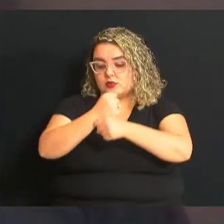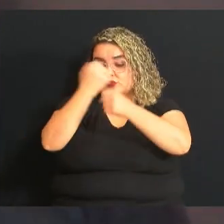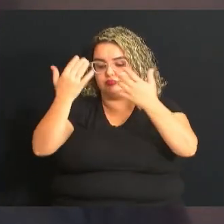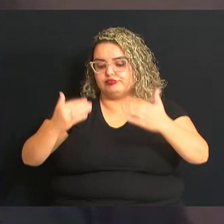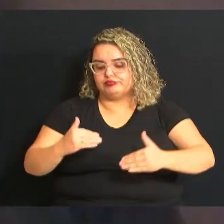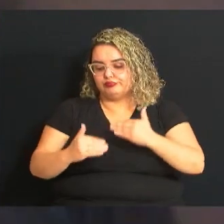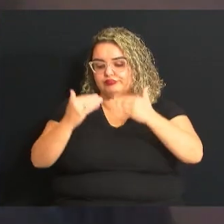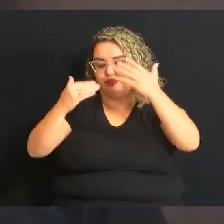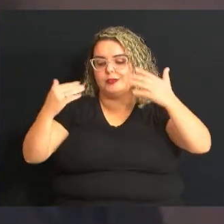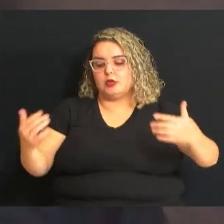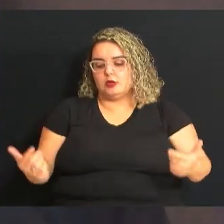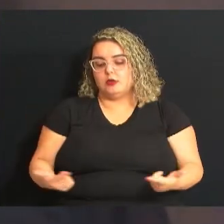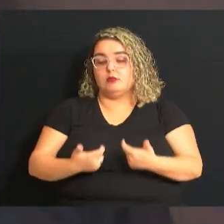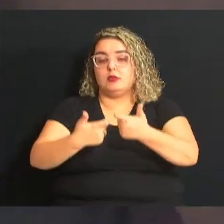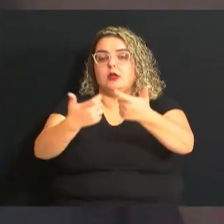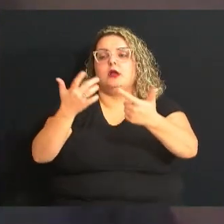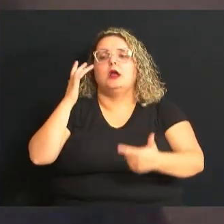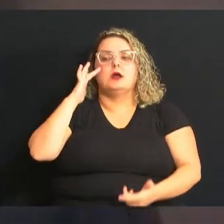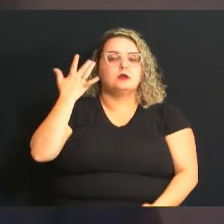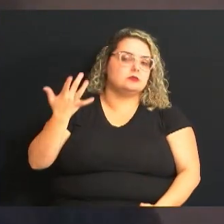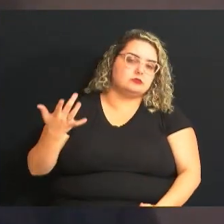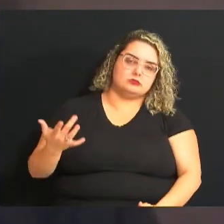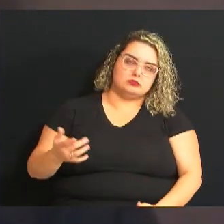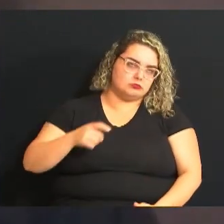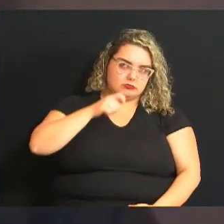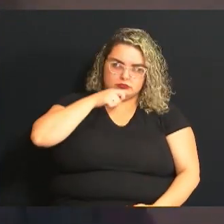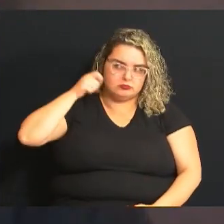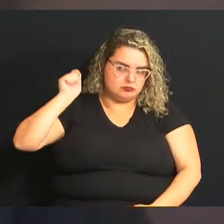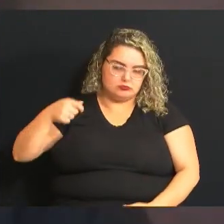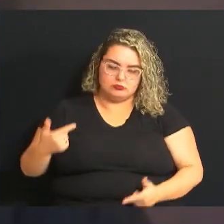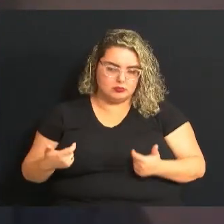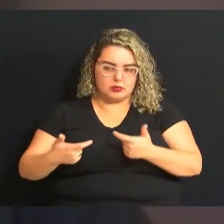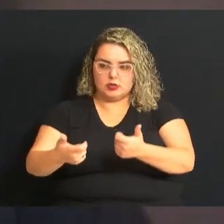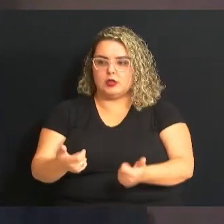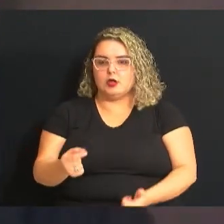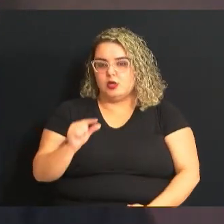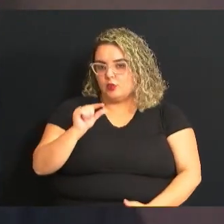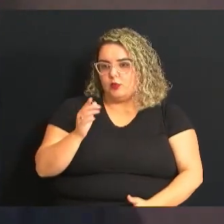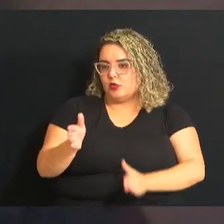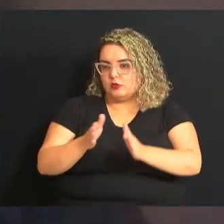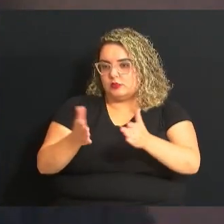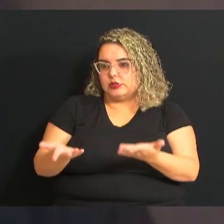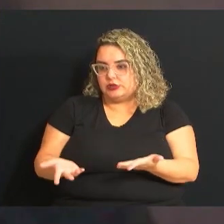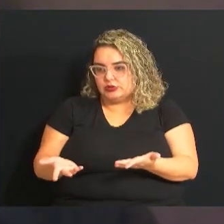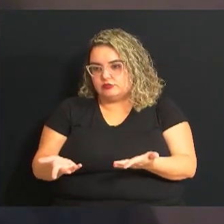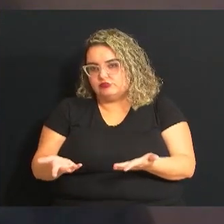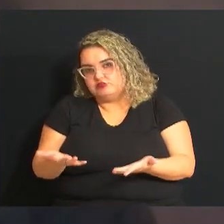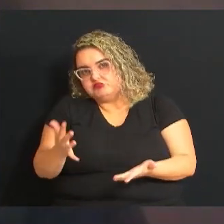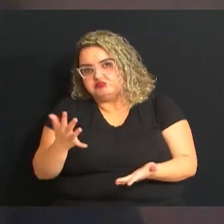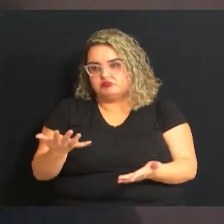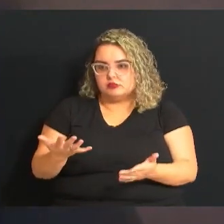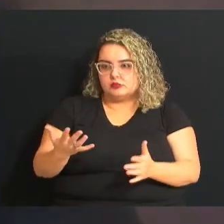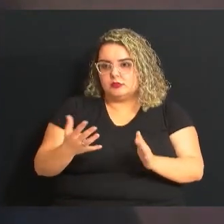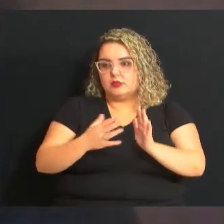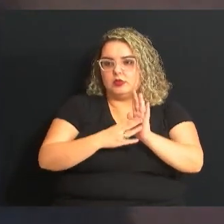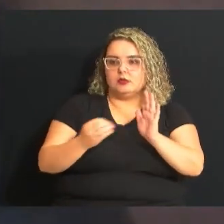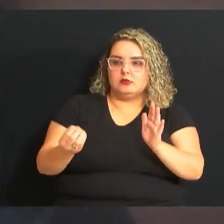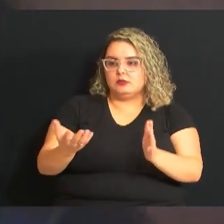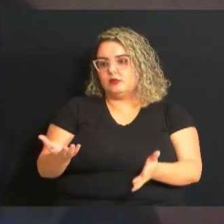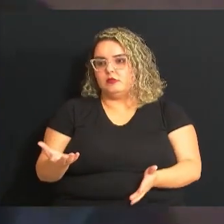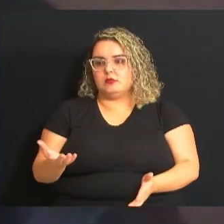da leitura, primeiro, da leitura como responsabilidade de todas as áreas, isso tem que ser algo comprado por toda a